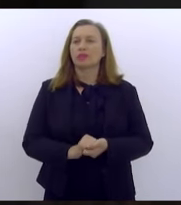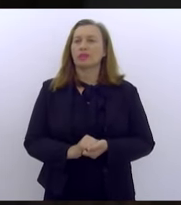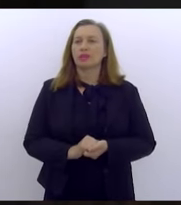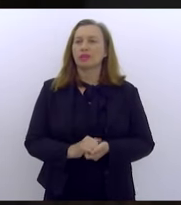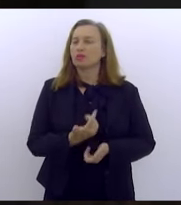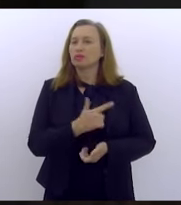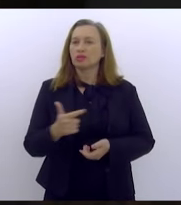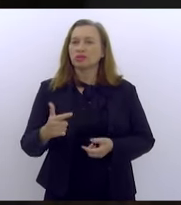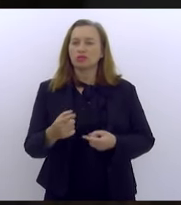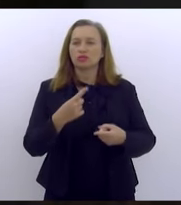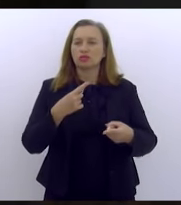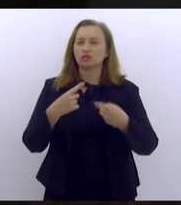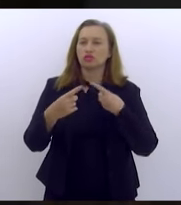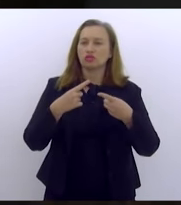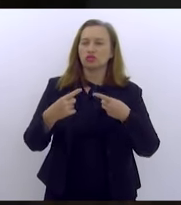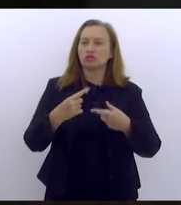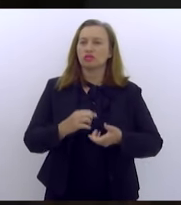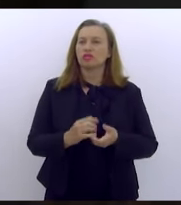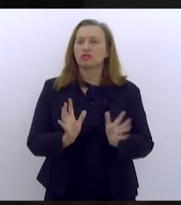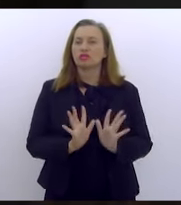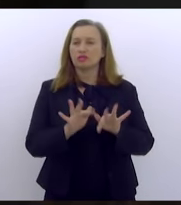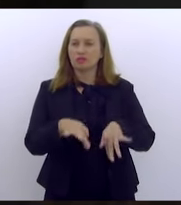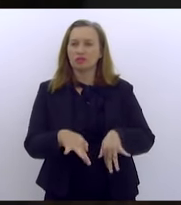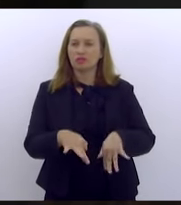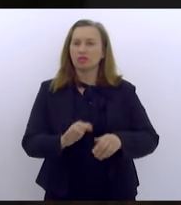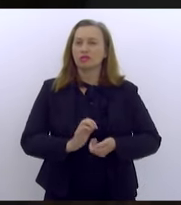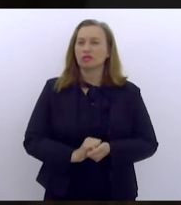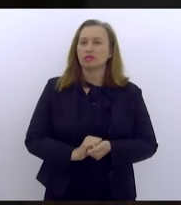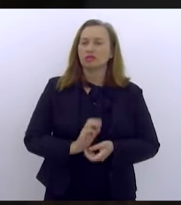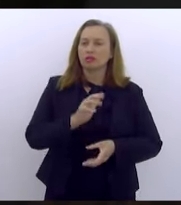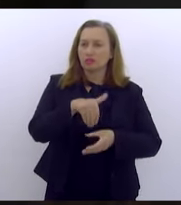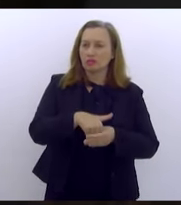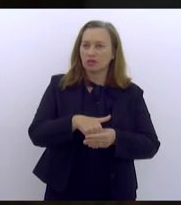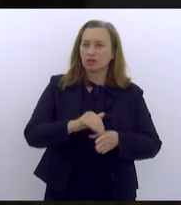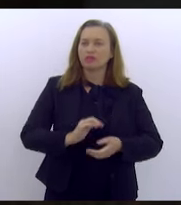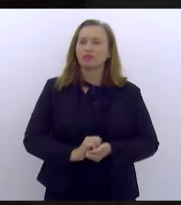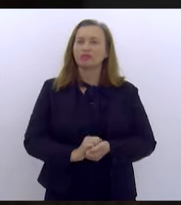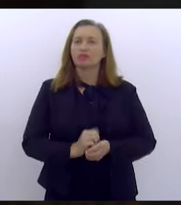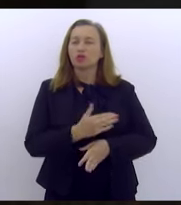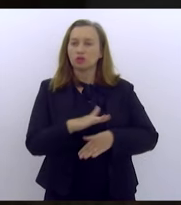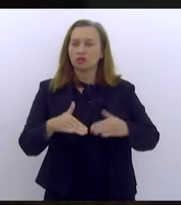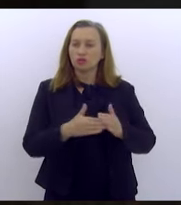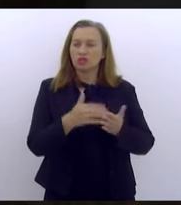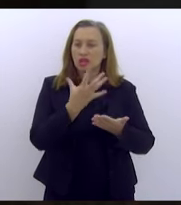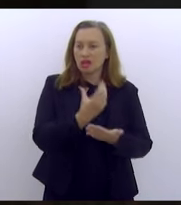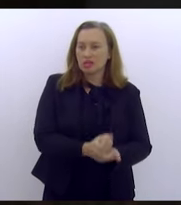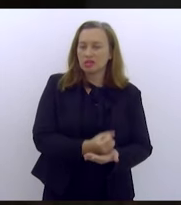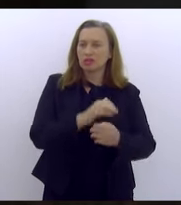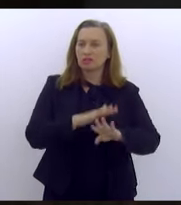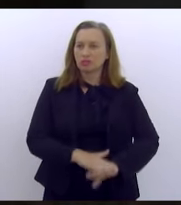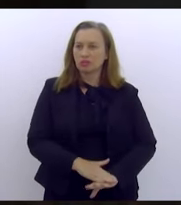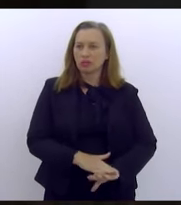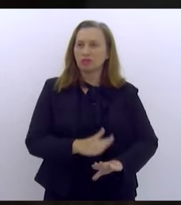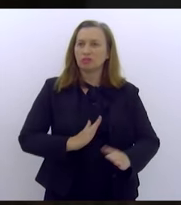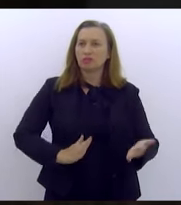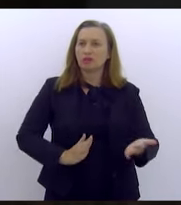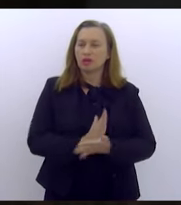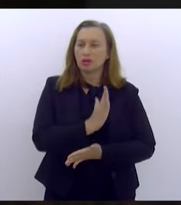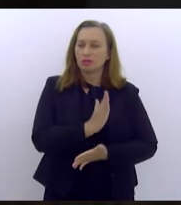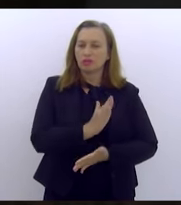não havendo mais quem queira discutir, encerrada a discussão, em votação, senhores que aprovam, permanece como